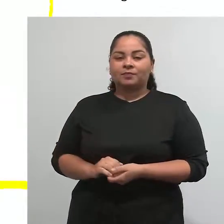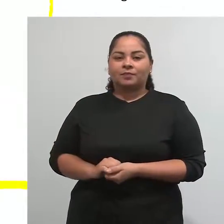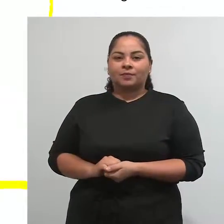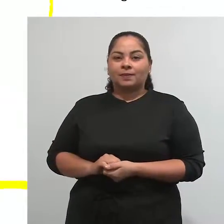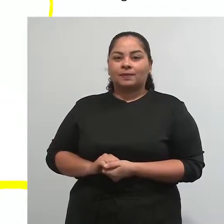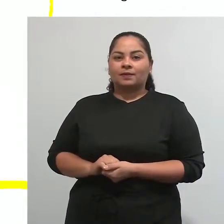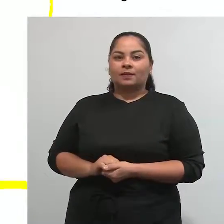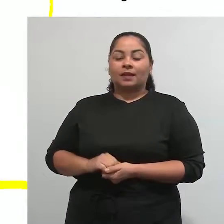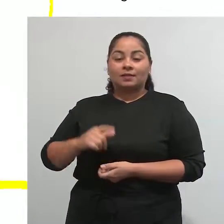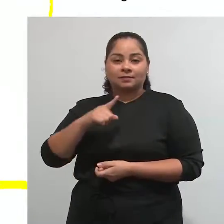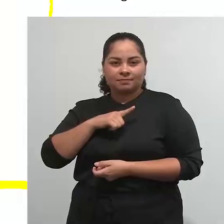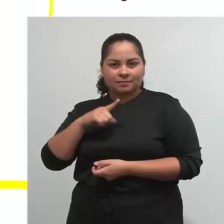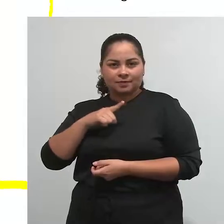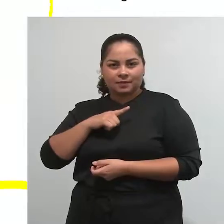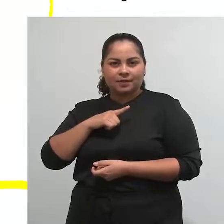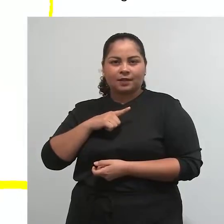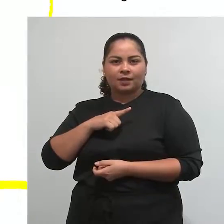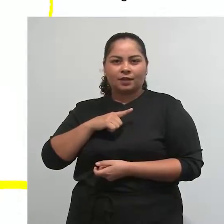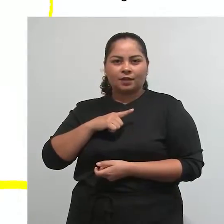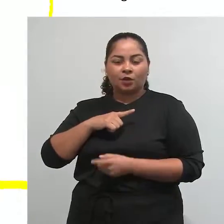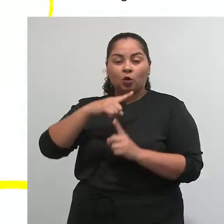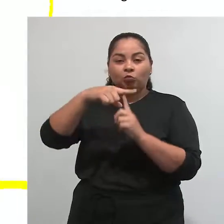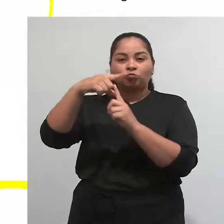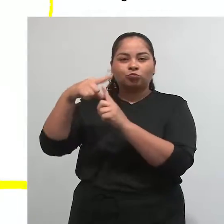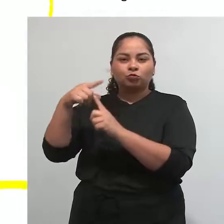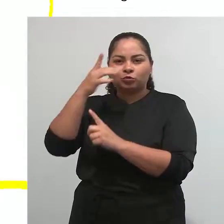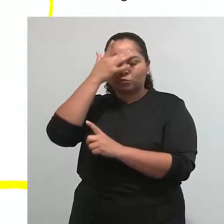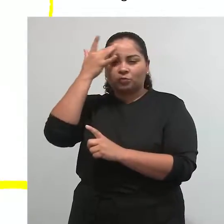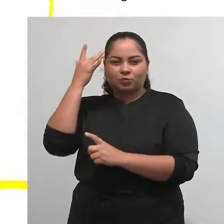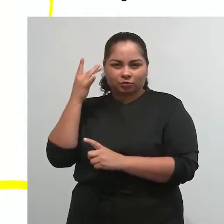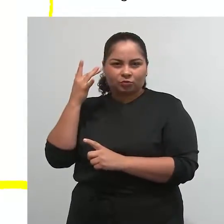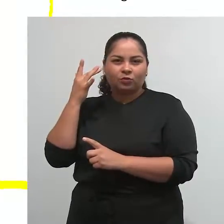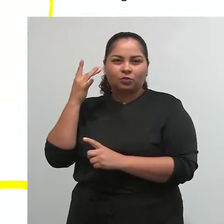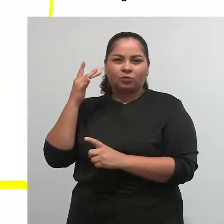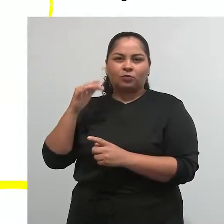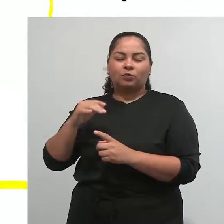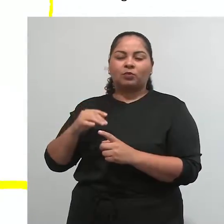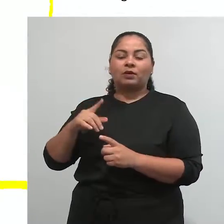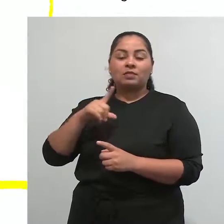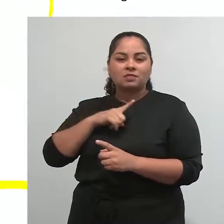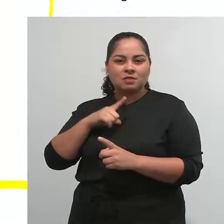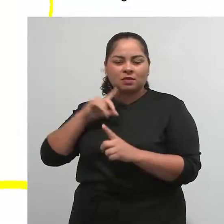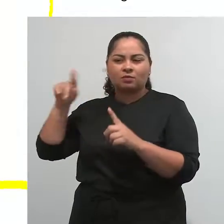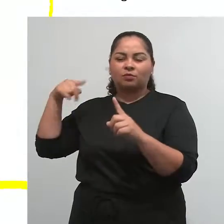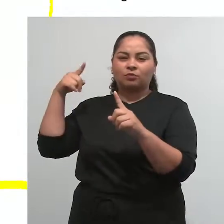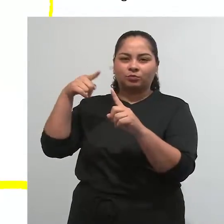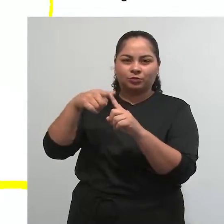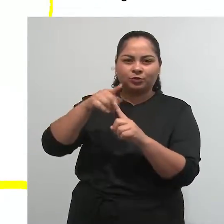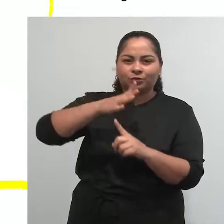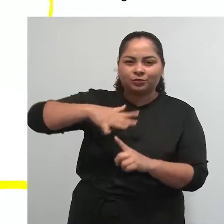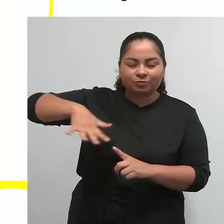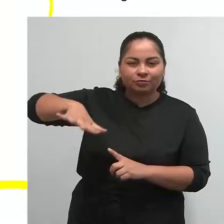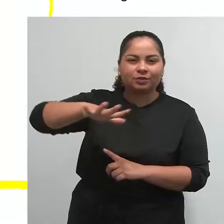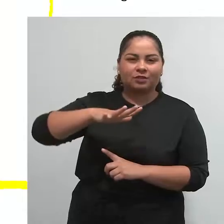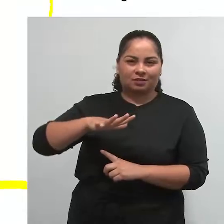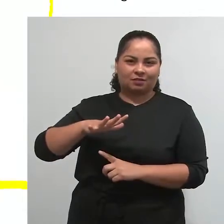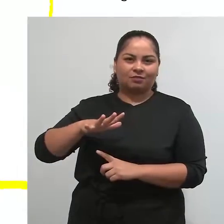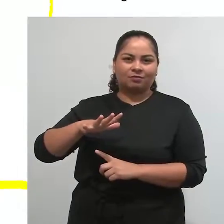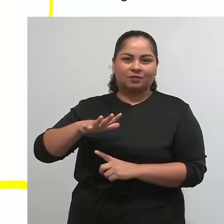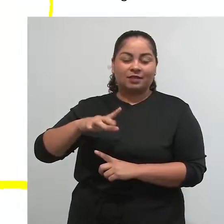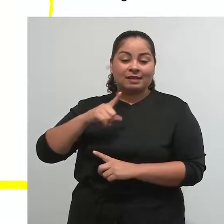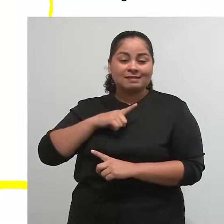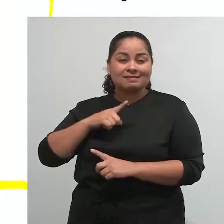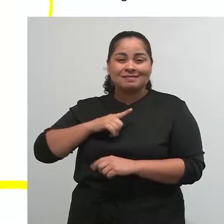teu trabalho. Ele tem o público-alvo, ele tem a área do conhecimento, ele tem a problemática, tem a